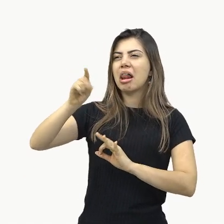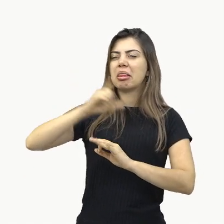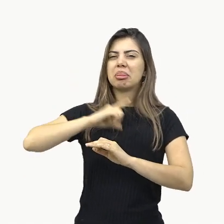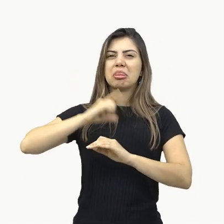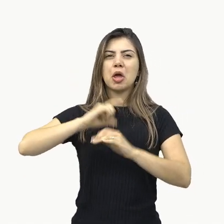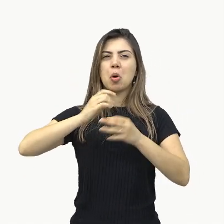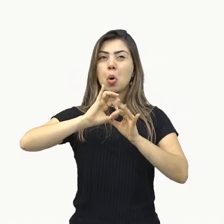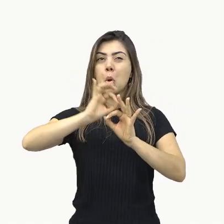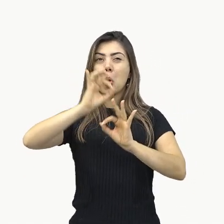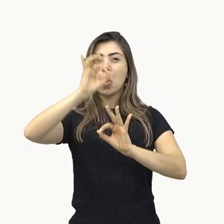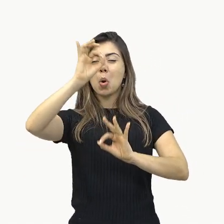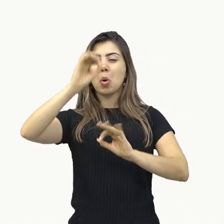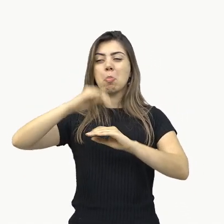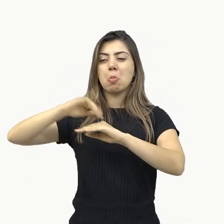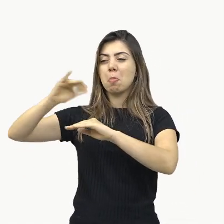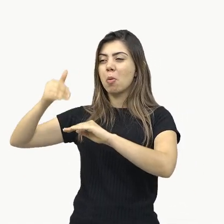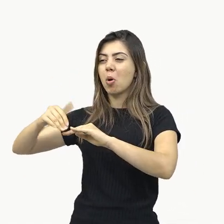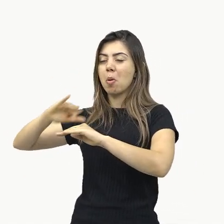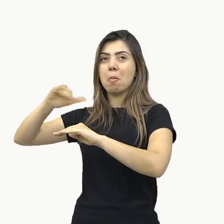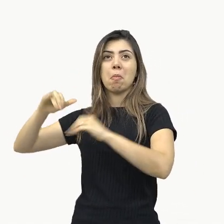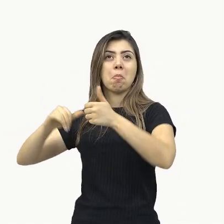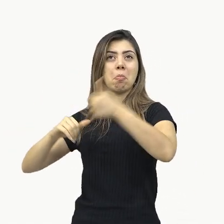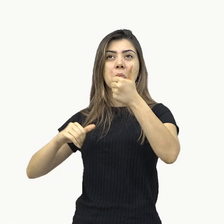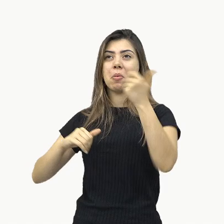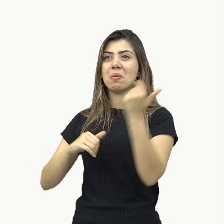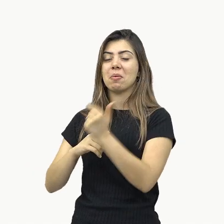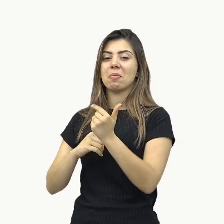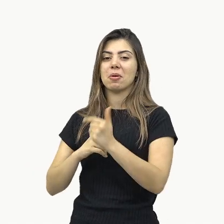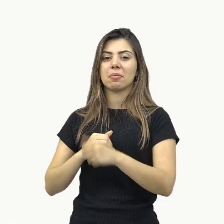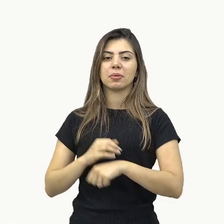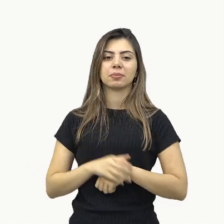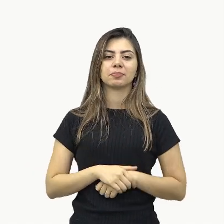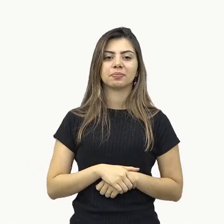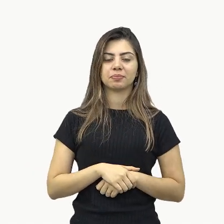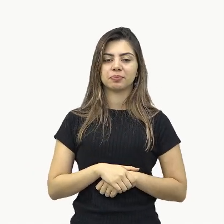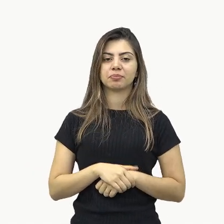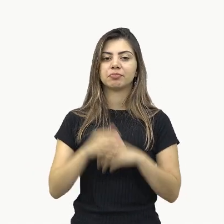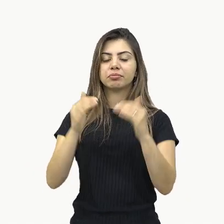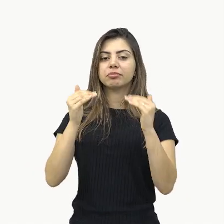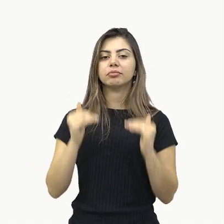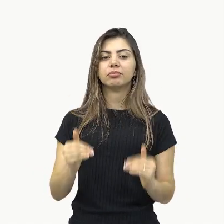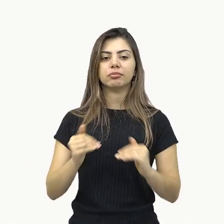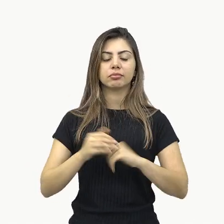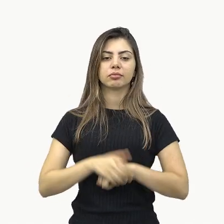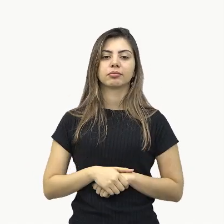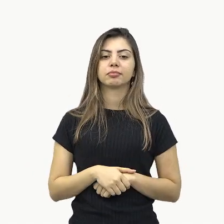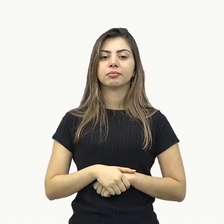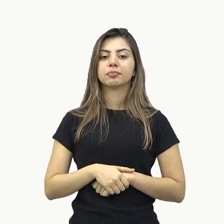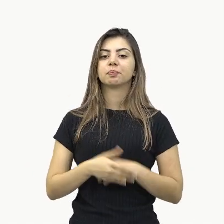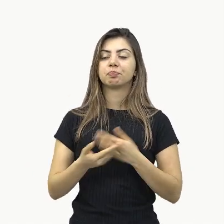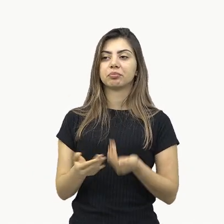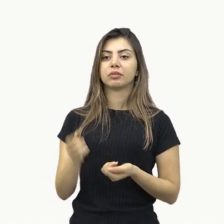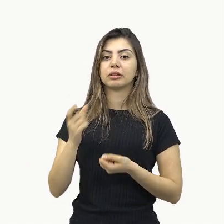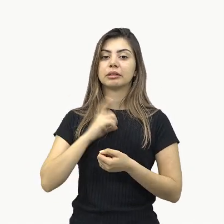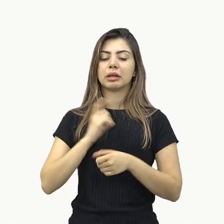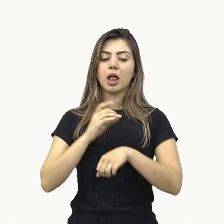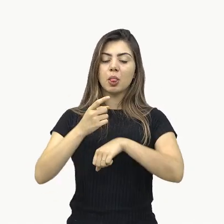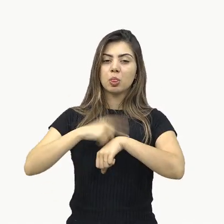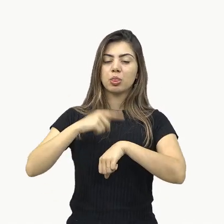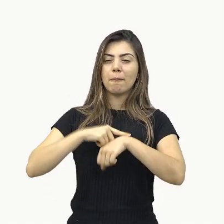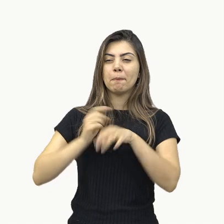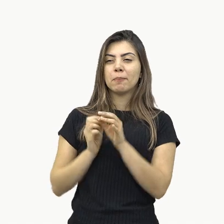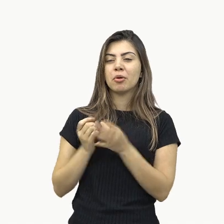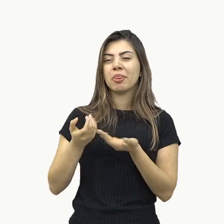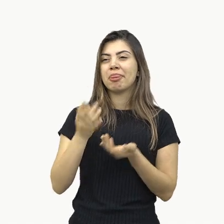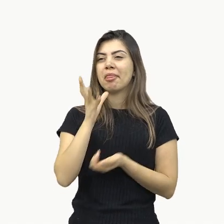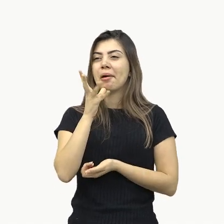aquela, né? Já que eu estou falando de montanha, aquela. Far in time, distante no tempo. That was the best concert